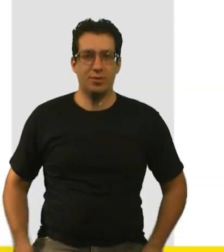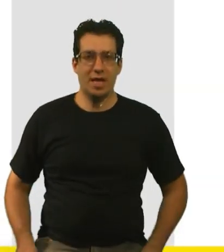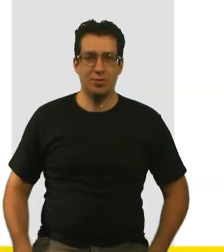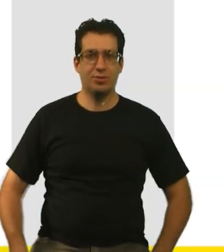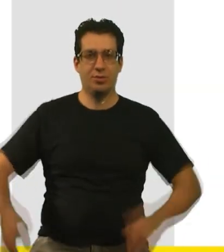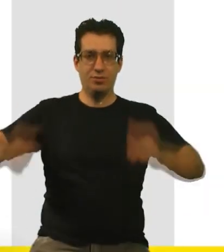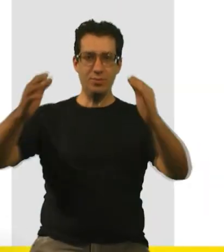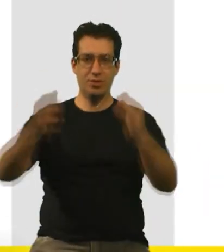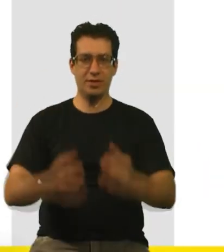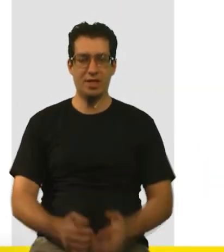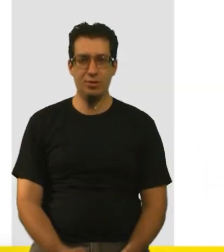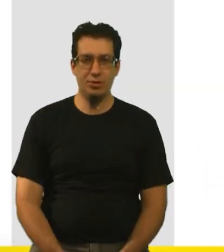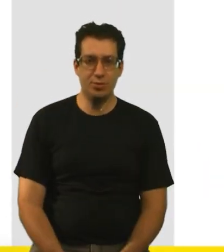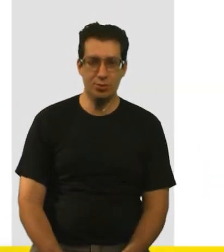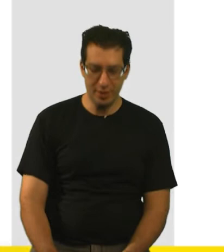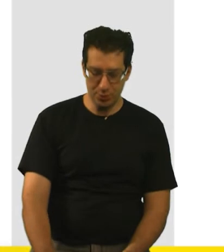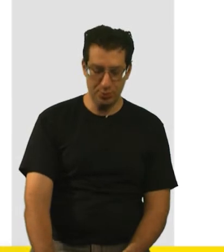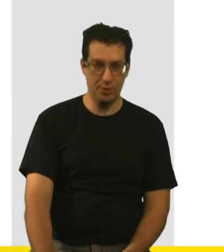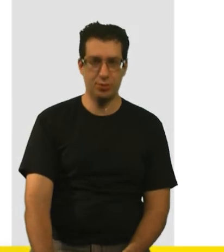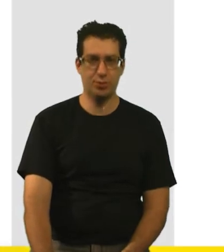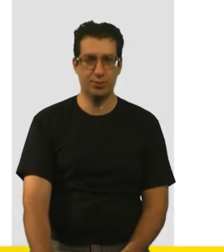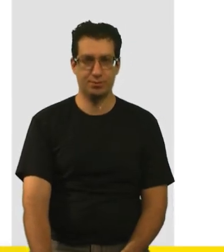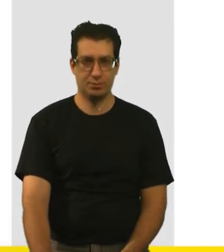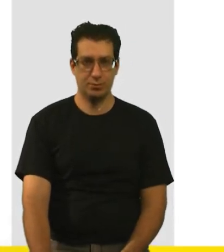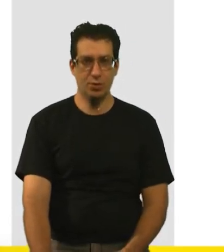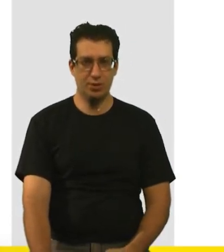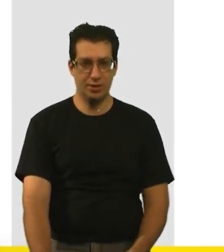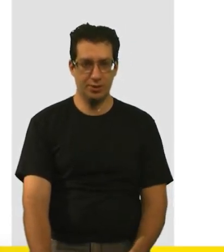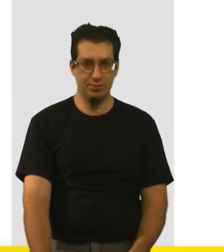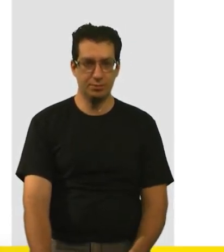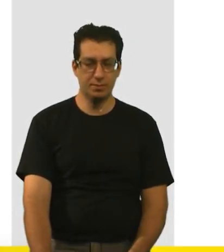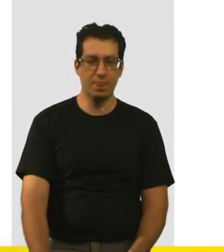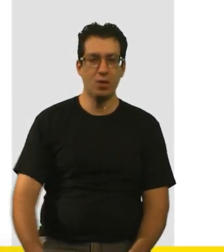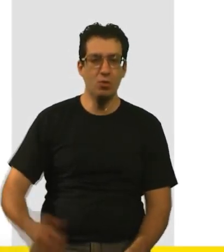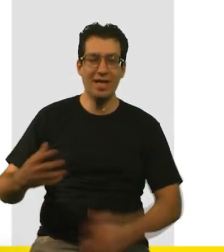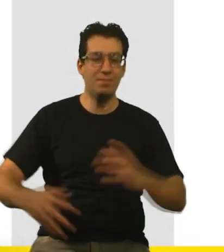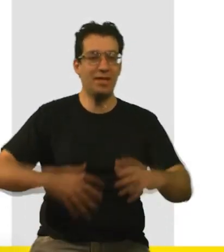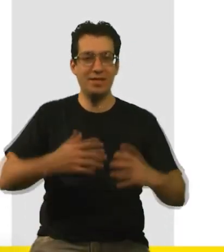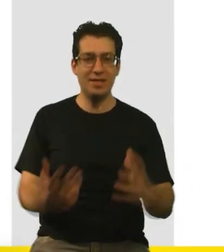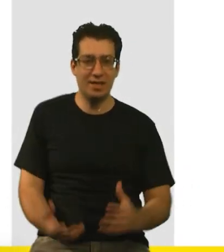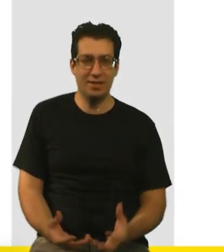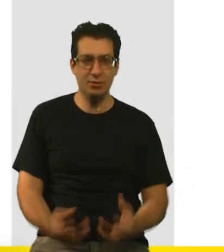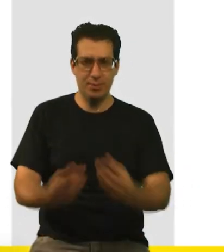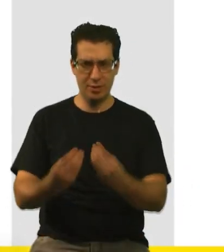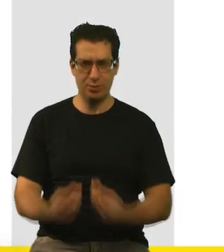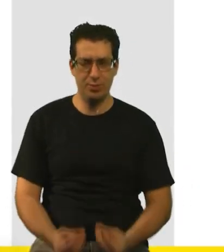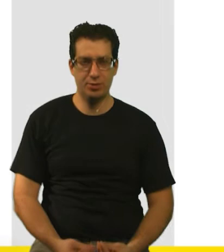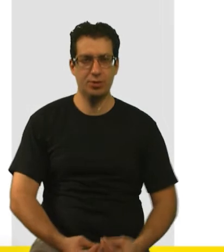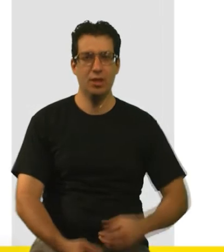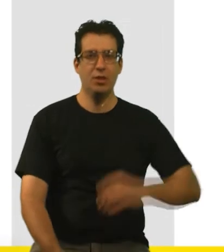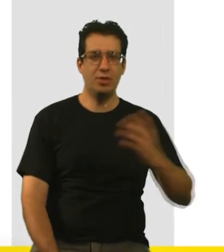Muito bem, meus caros, vamos conversar hoje sobre os bens públicos. Ou seja, o que é que pertence a quem? Dos